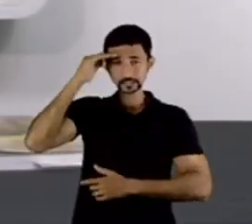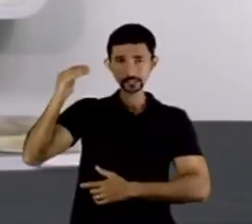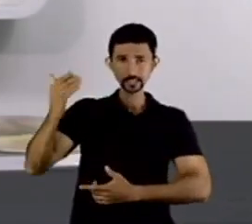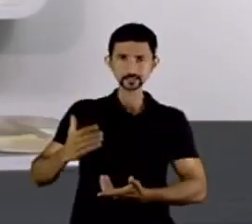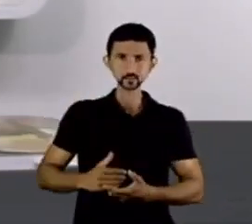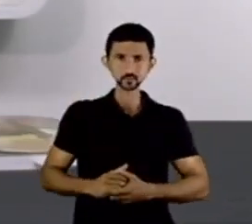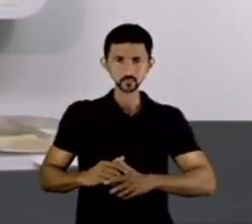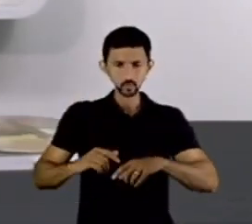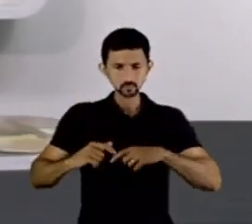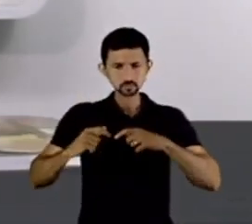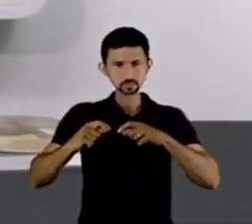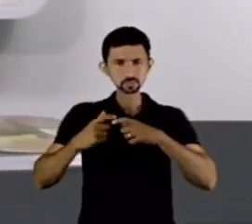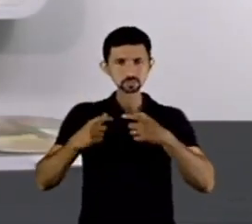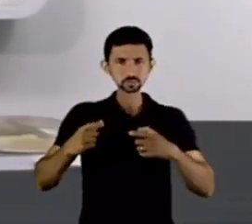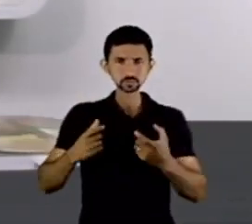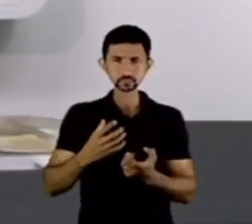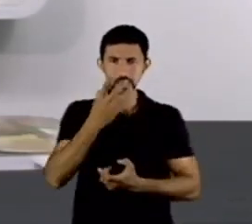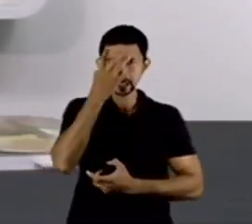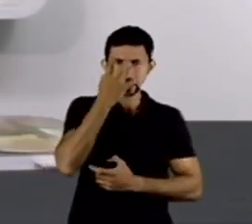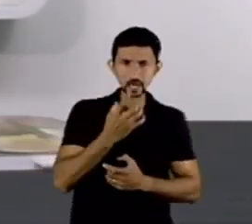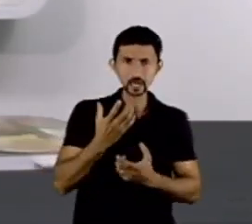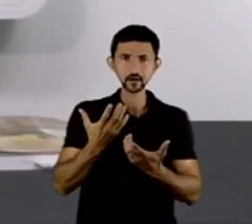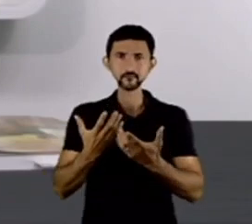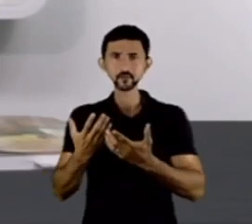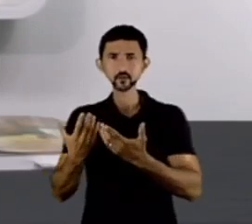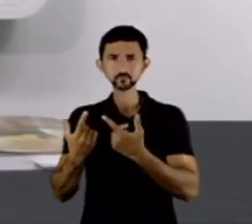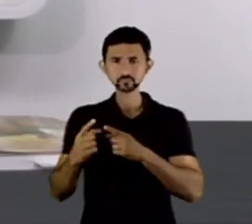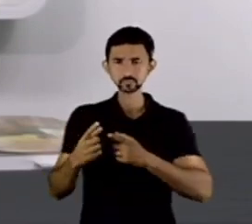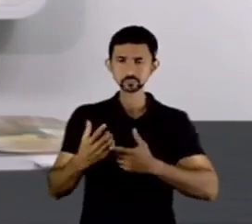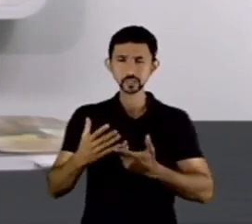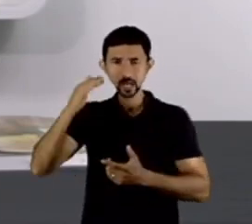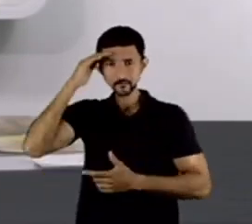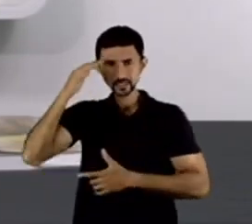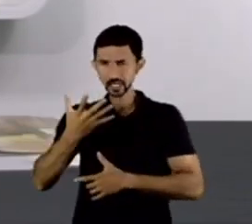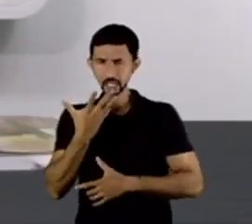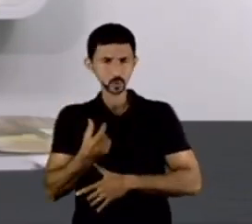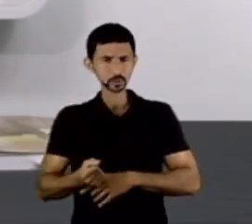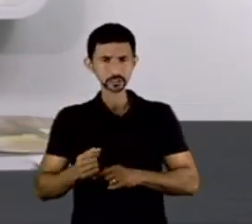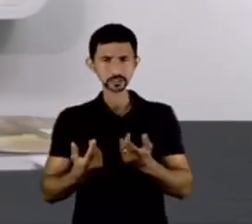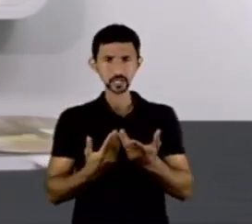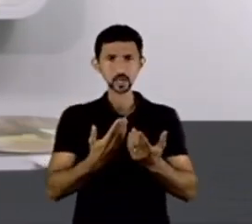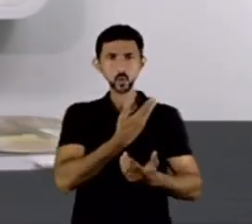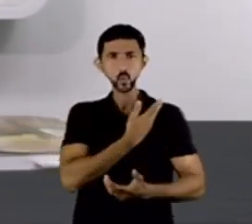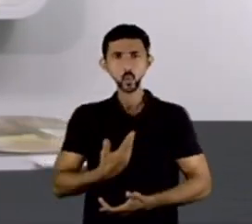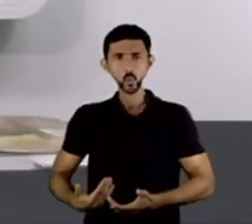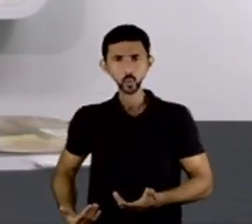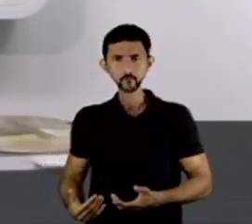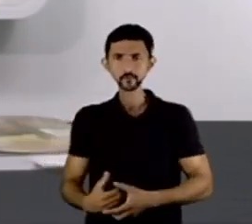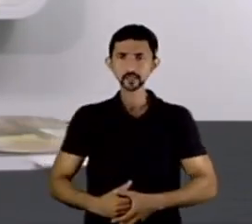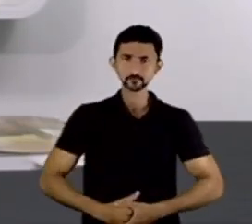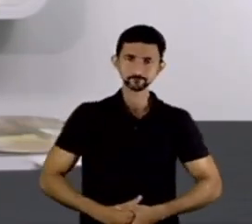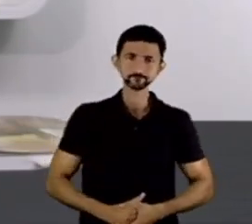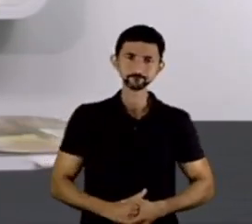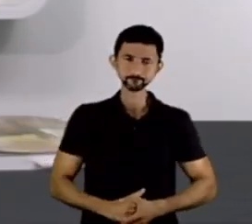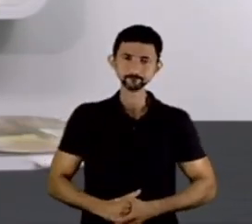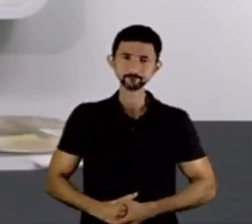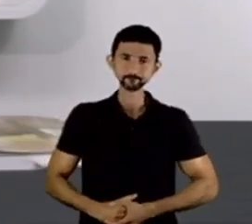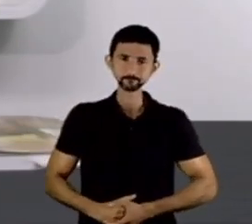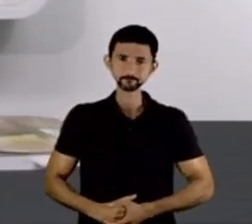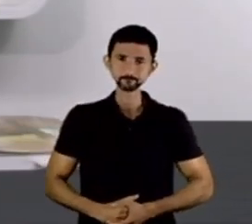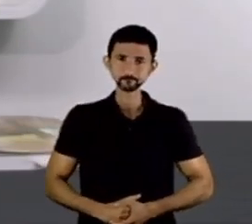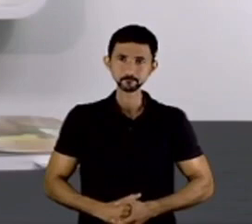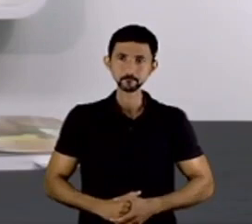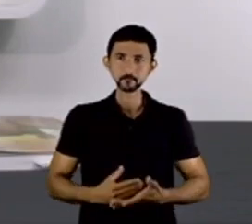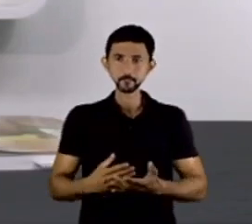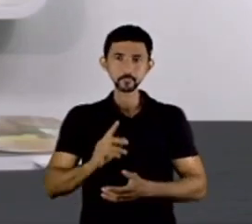fez aumentar, né? Aumentar o descontentamento dos militares com o governo, tá? Oligárquico, representado